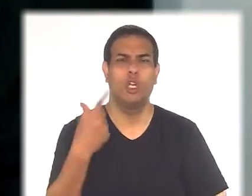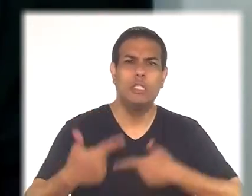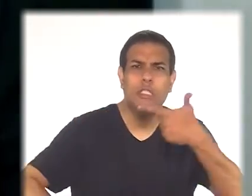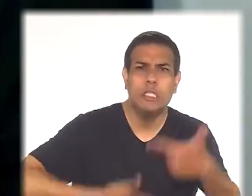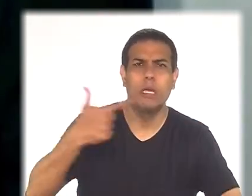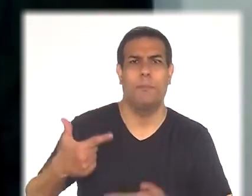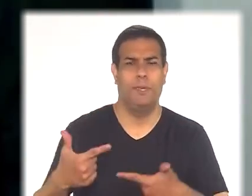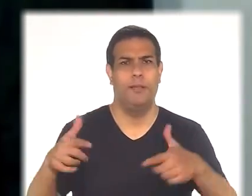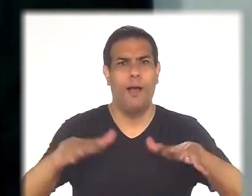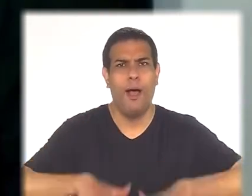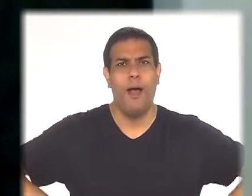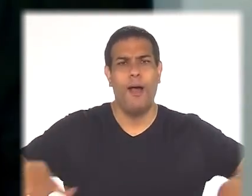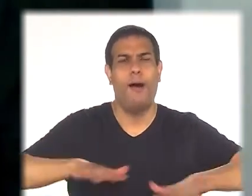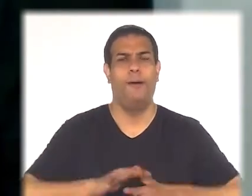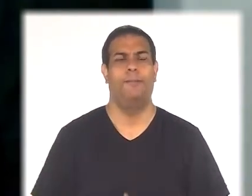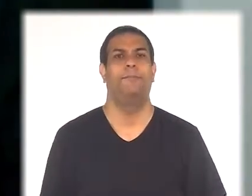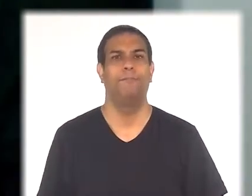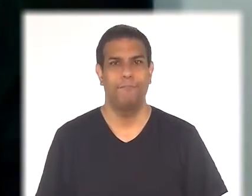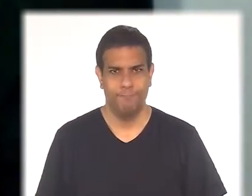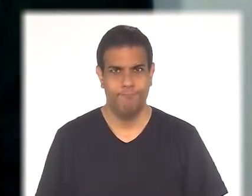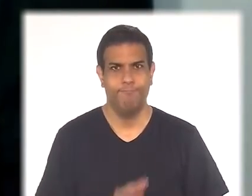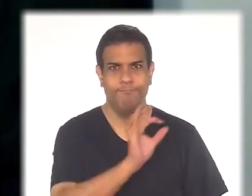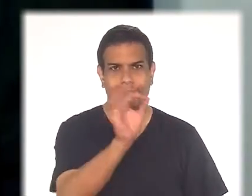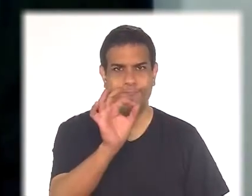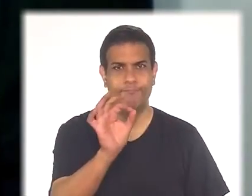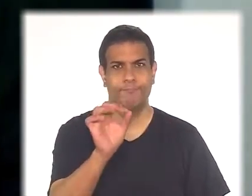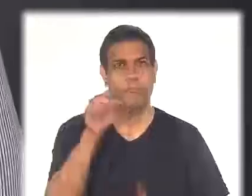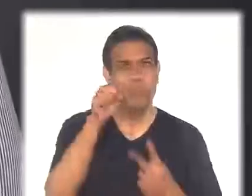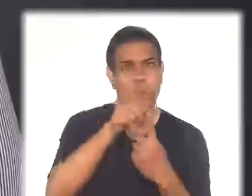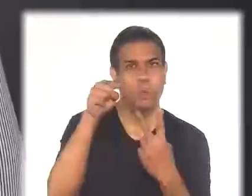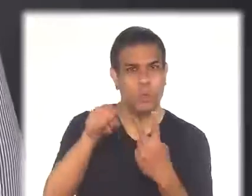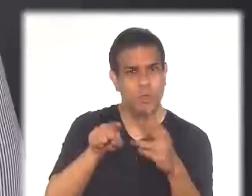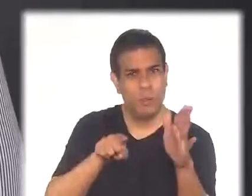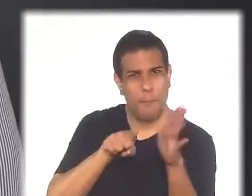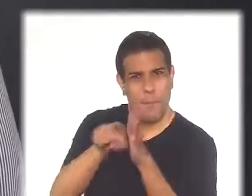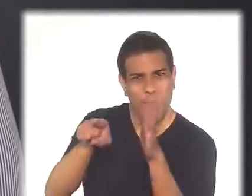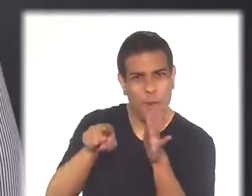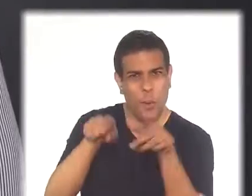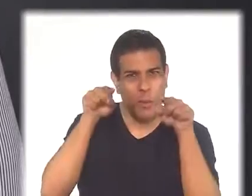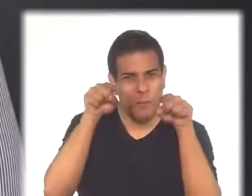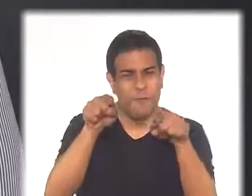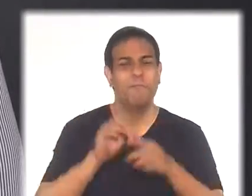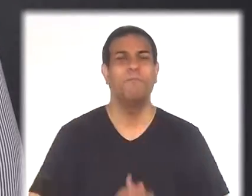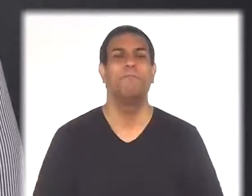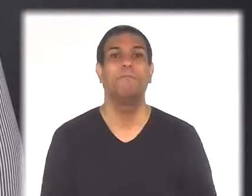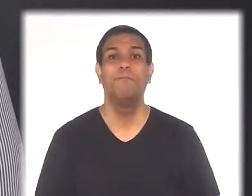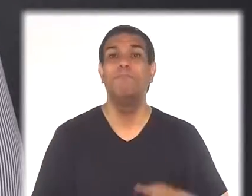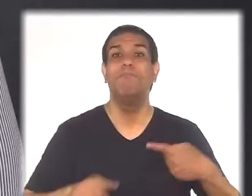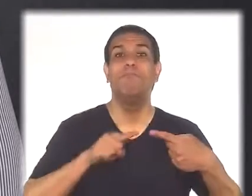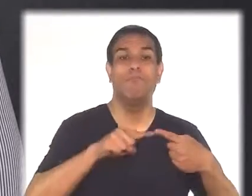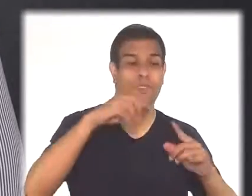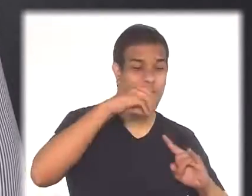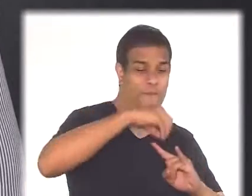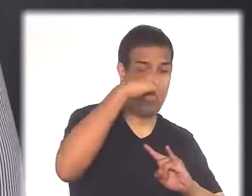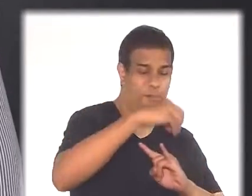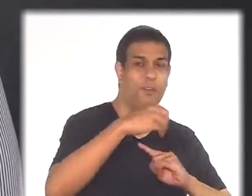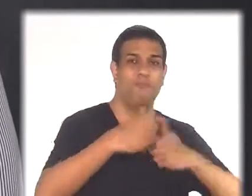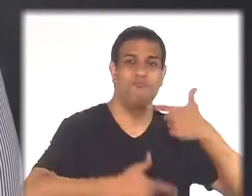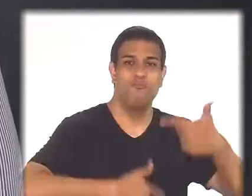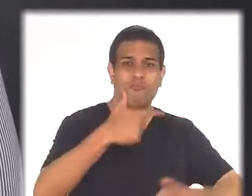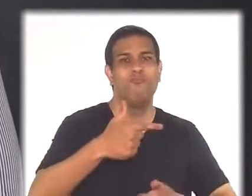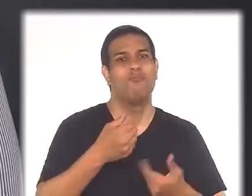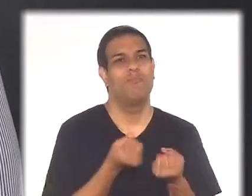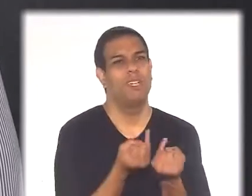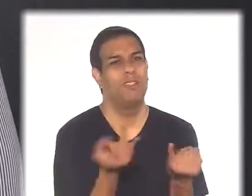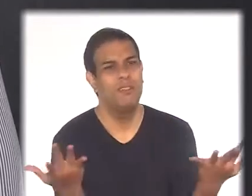doença. Então, nós temos que trabalhar com os 2 cenários. Certo. Agora, 2 perguntinhas para a gente encerrar o nosso programa. A